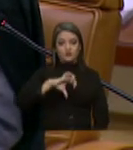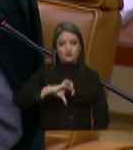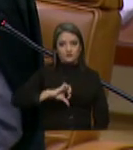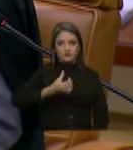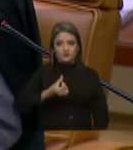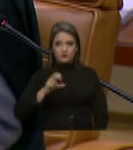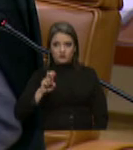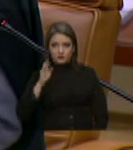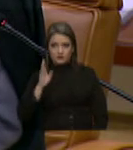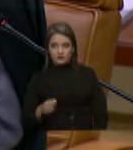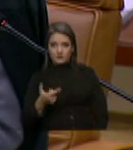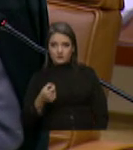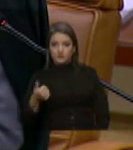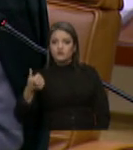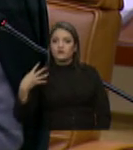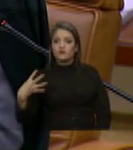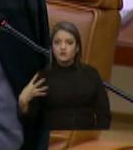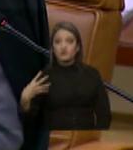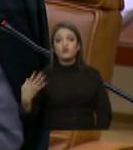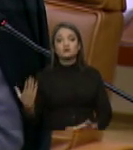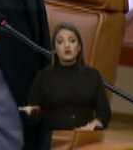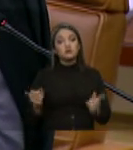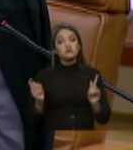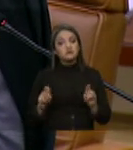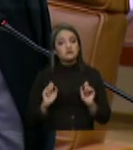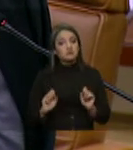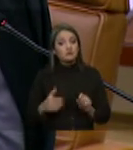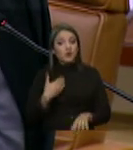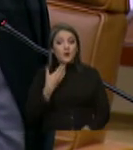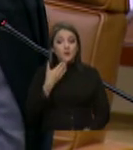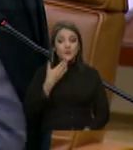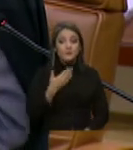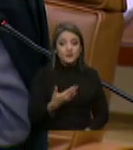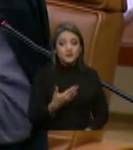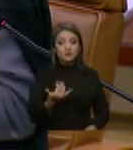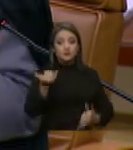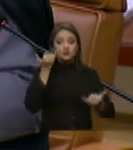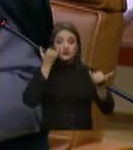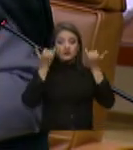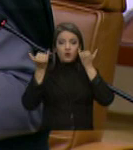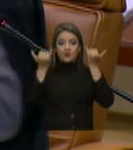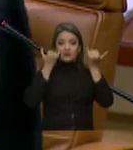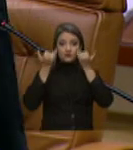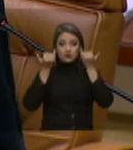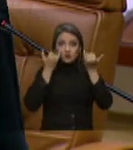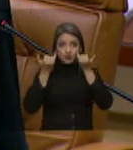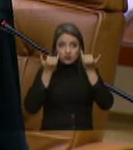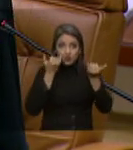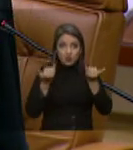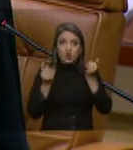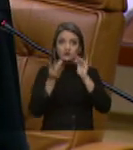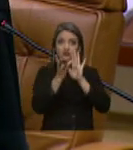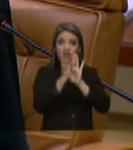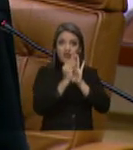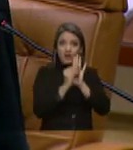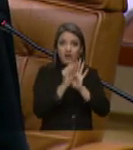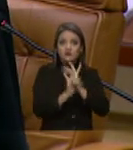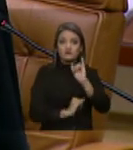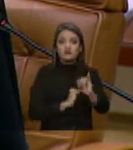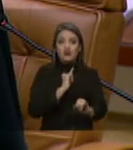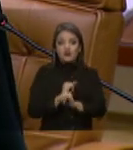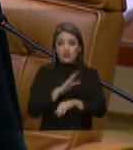2000 e 14 permite a requisição de informações sobre serviços telemáticos diretamente as